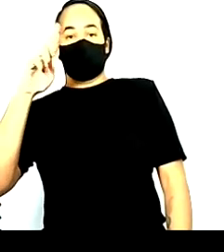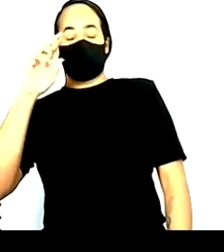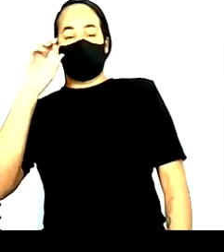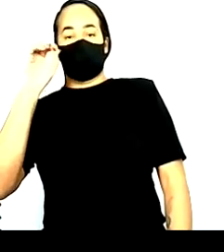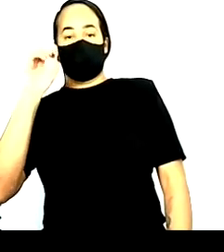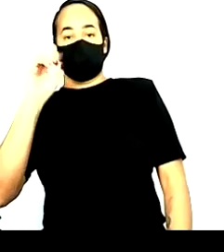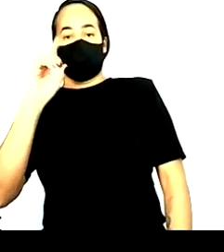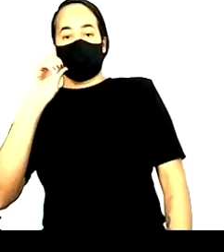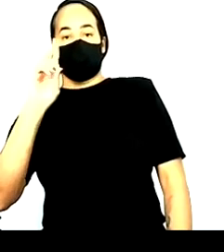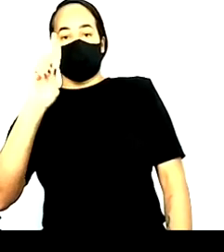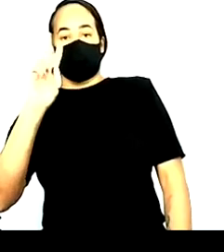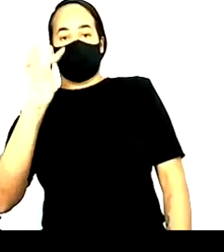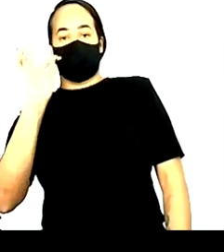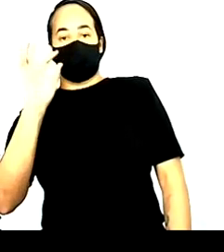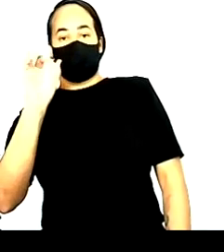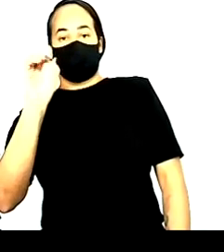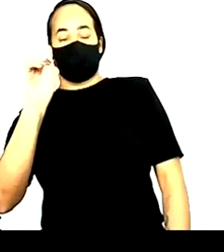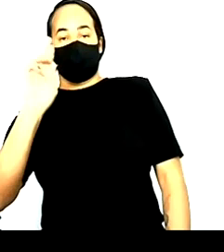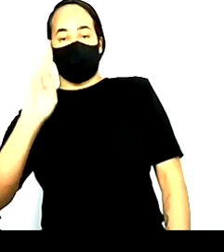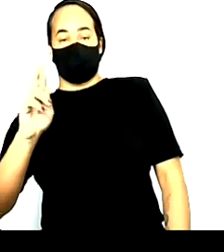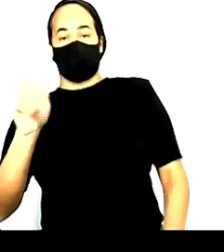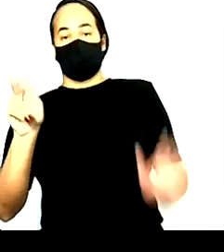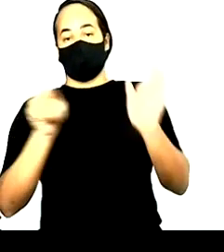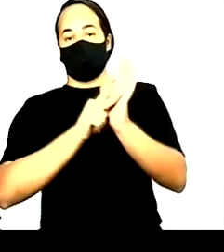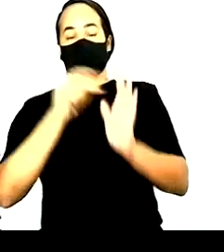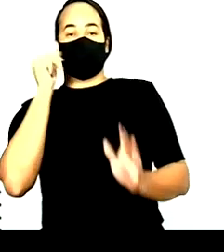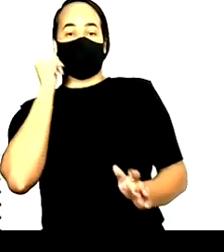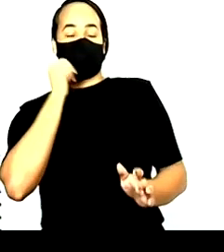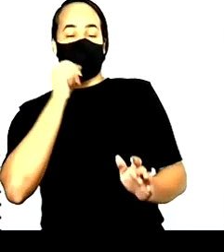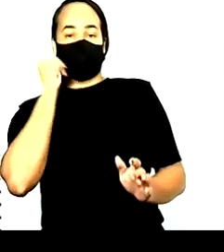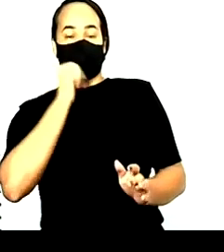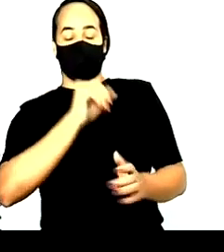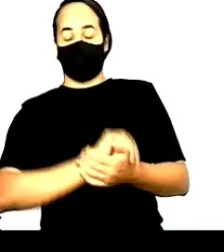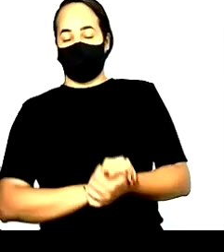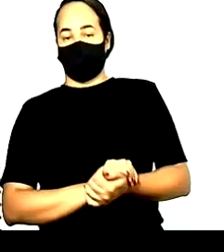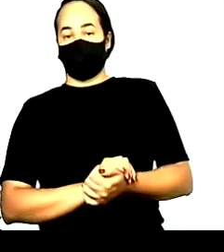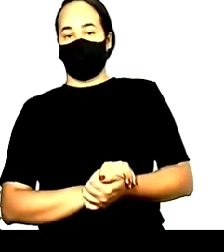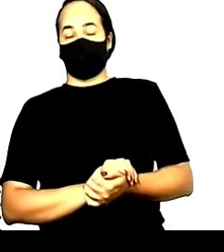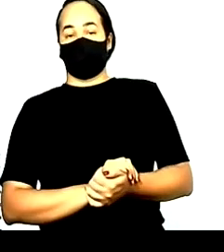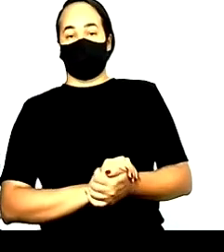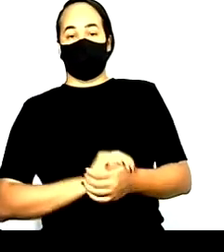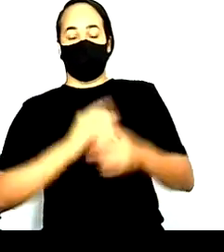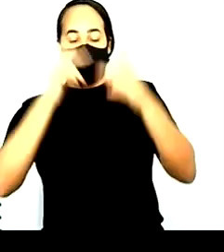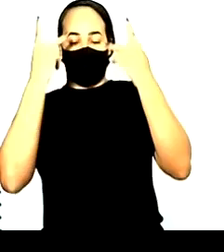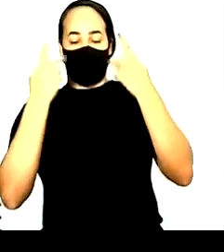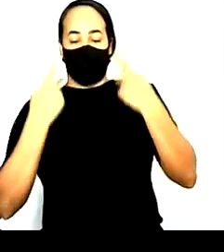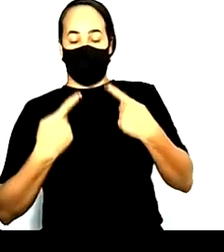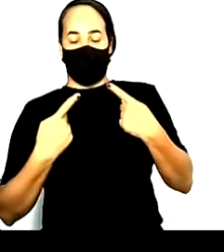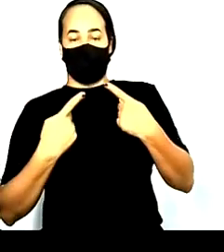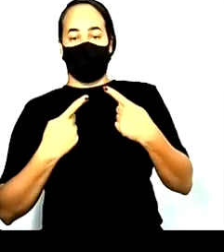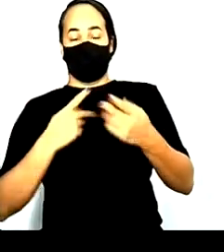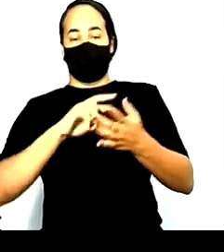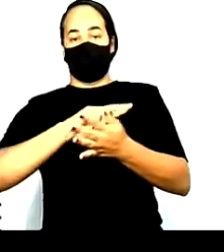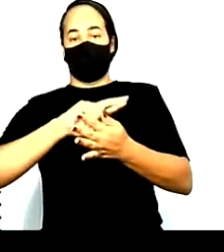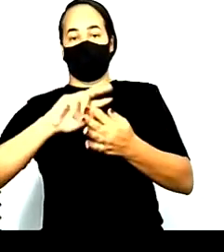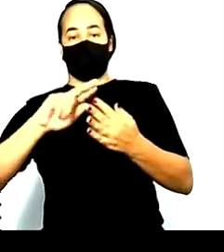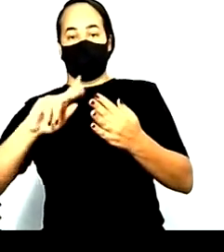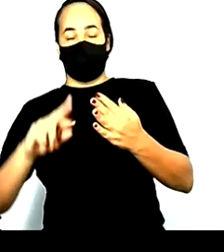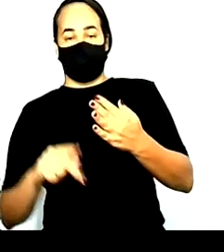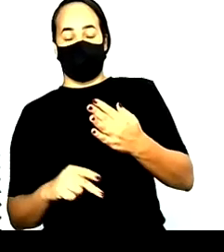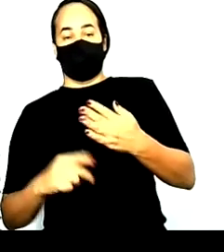é responsável pela reprodução humana e ele vai cumprir diversos papéis importantes. Primeiro